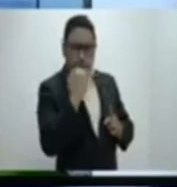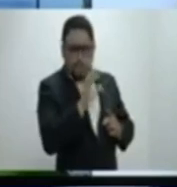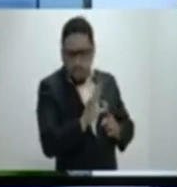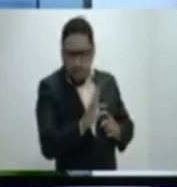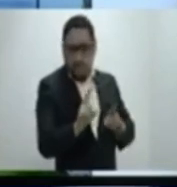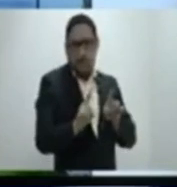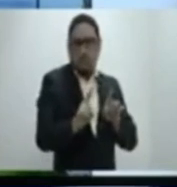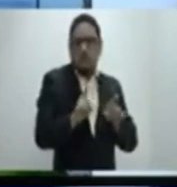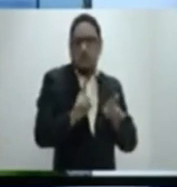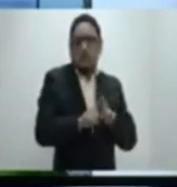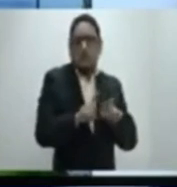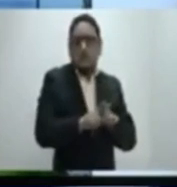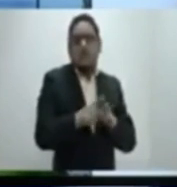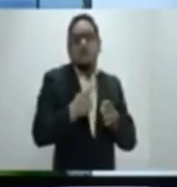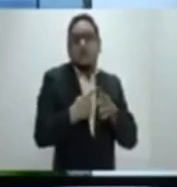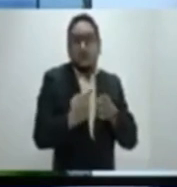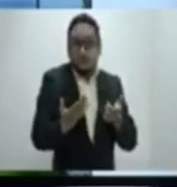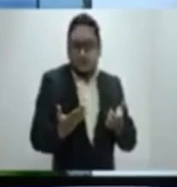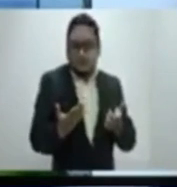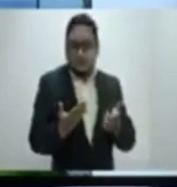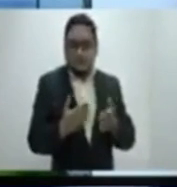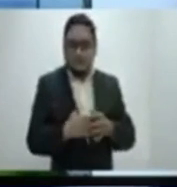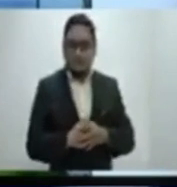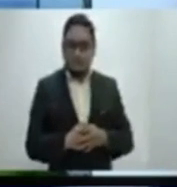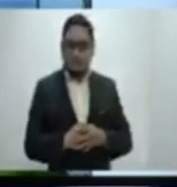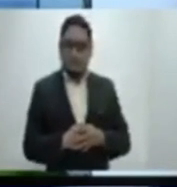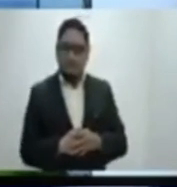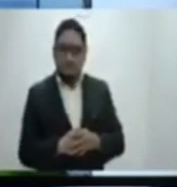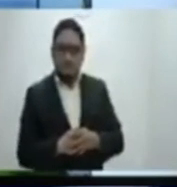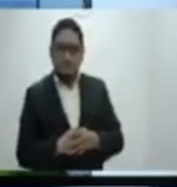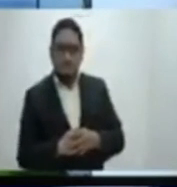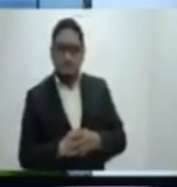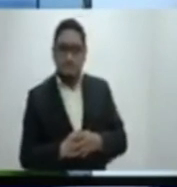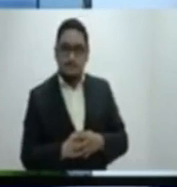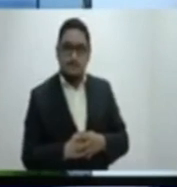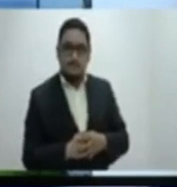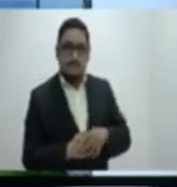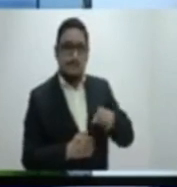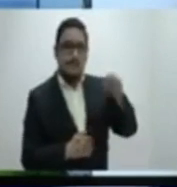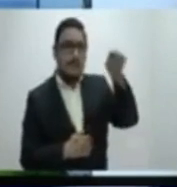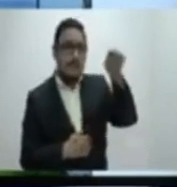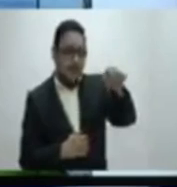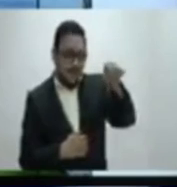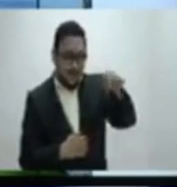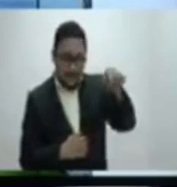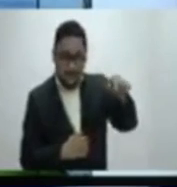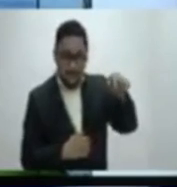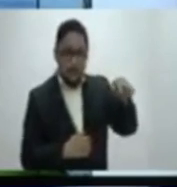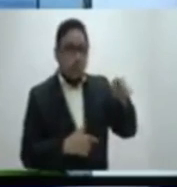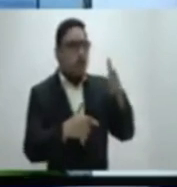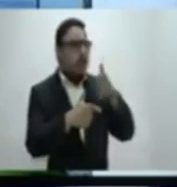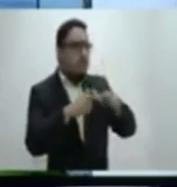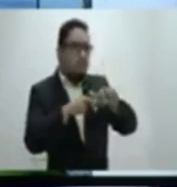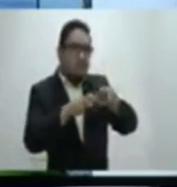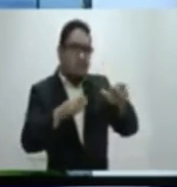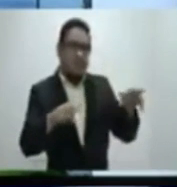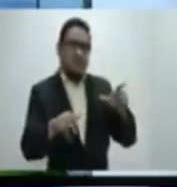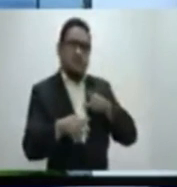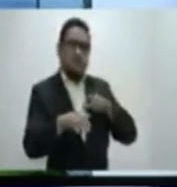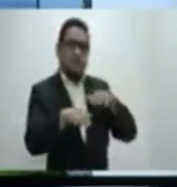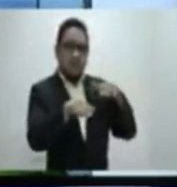mas Raife, Matos, diversos acidentes de trânsito já aconteceram nesse local, onde carros perderam